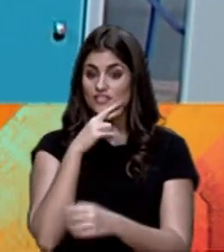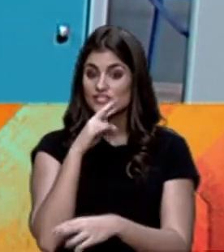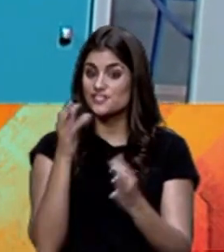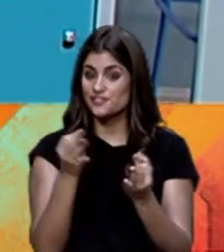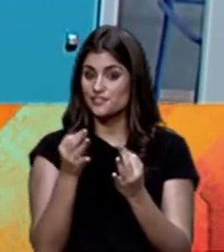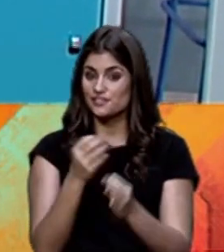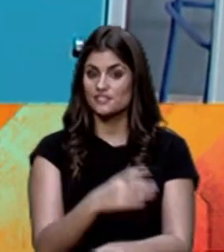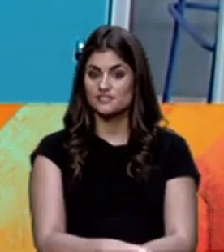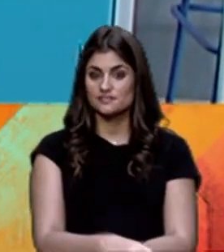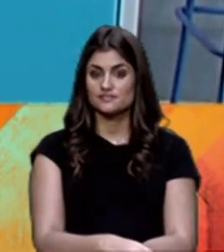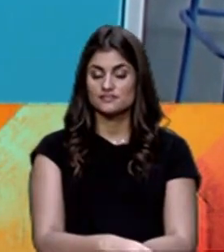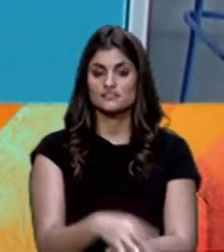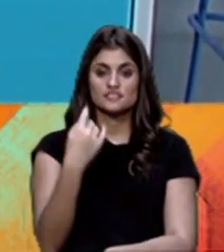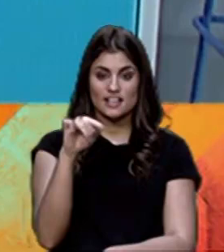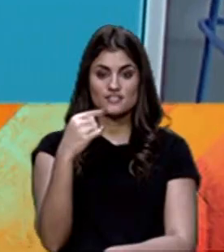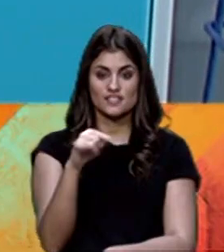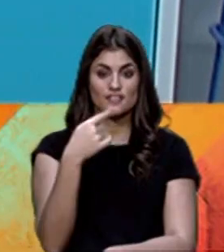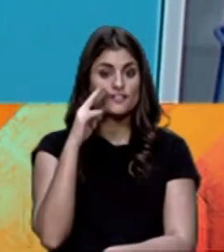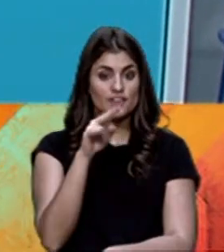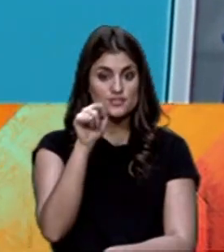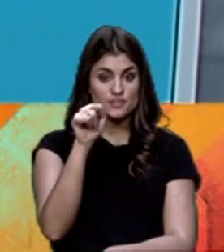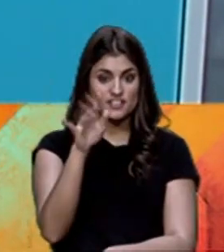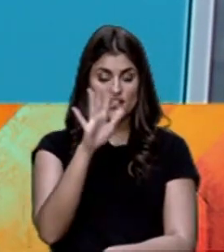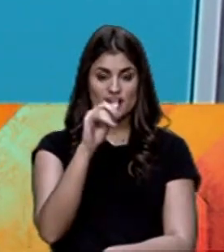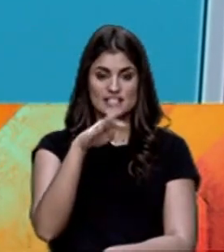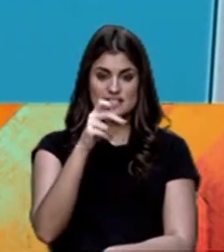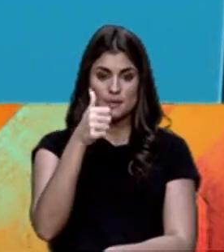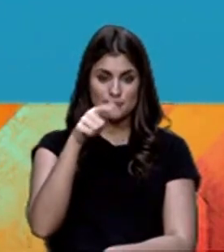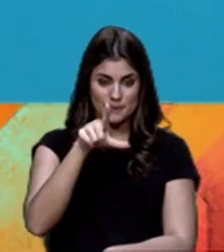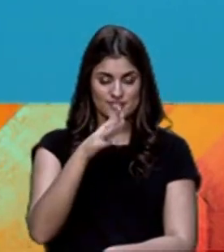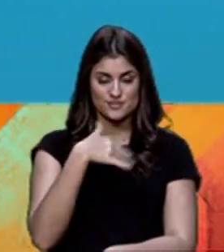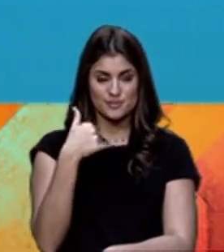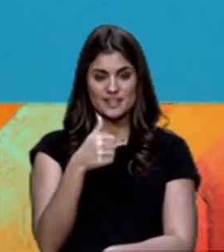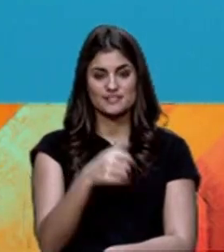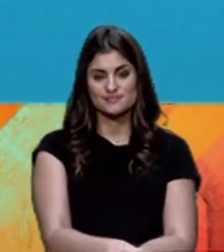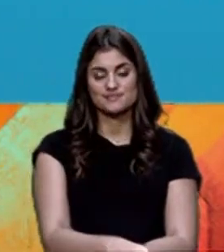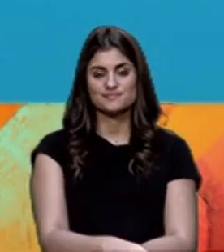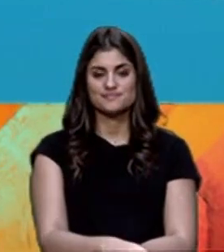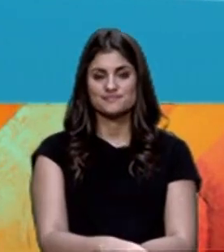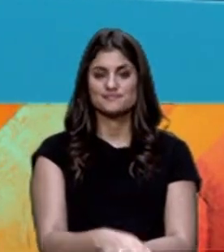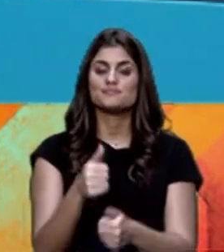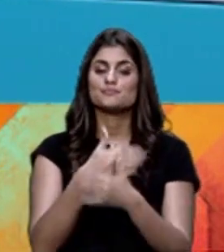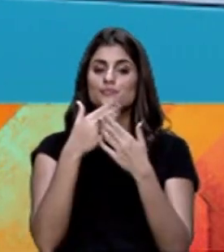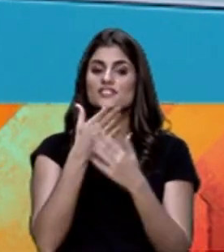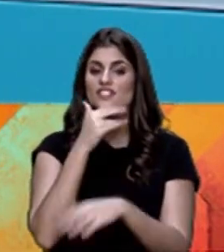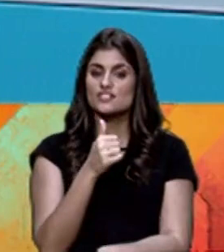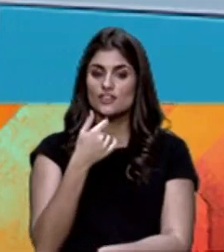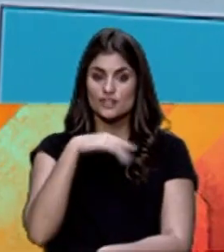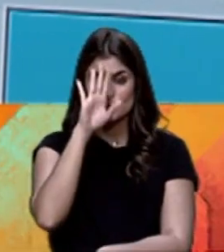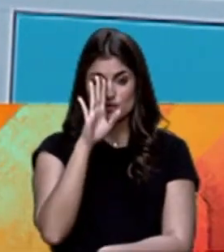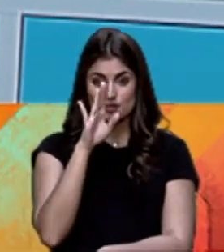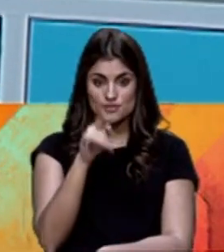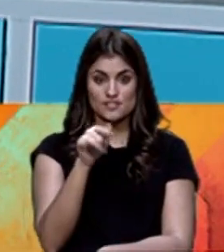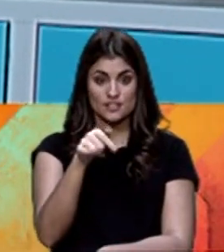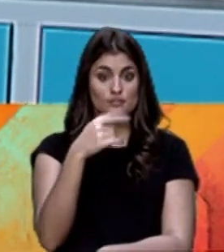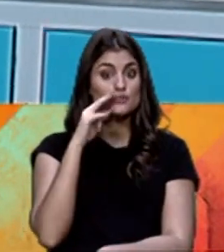triste. Tenho. Olhem só para ali. Olá, Isabel. Como é que estás? Bom dia, Sónia. Dancei aqui um bocadinho. Tu